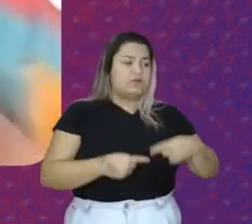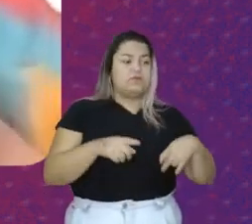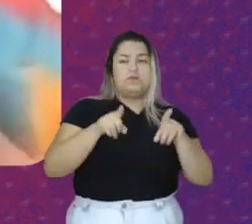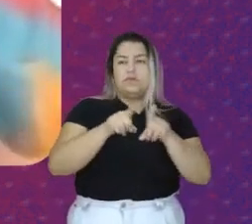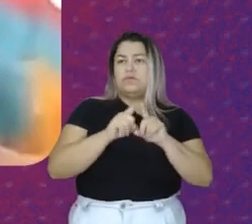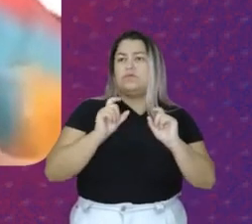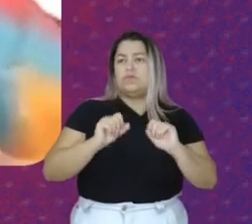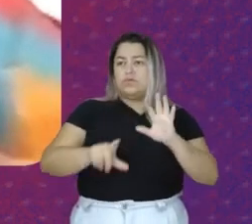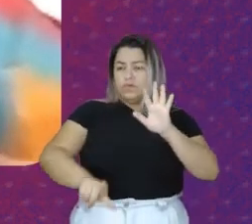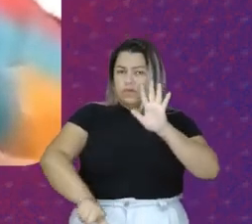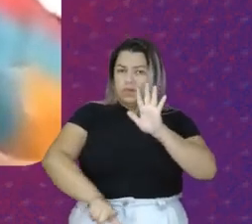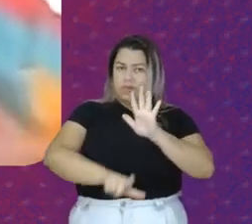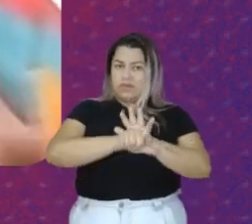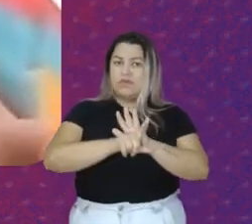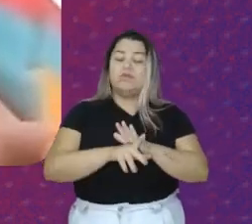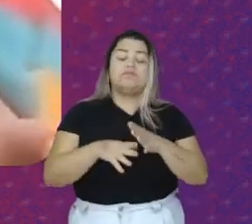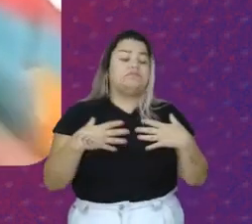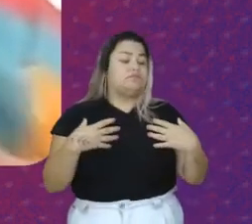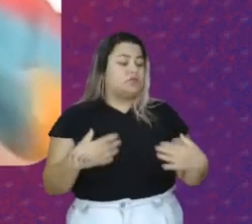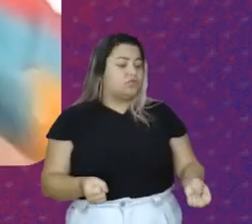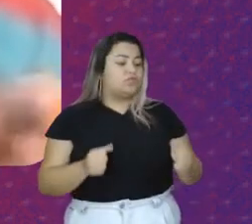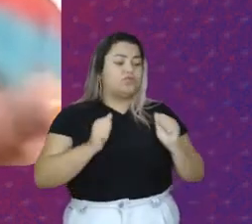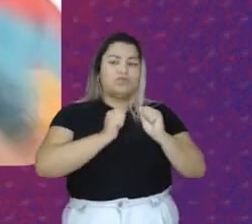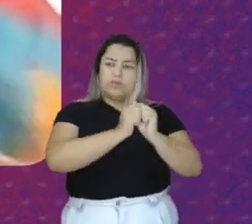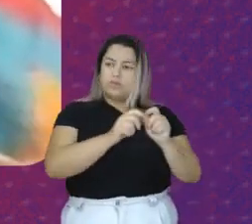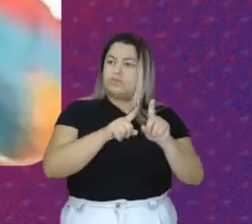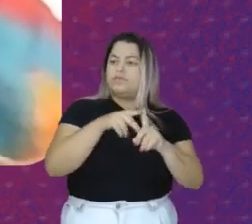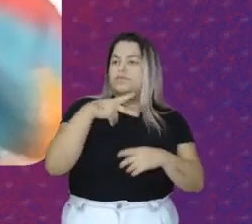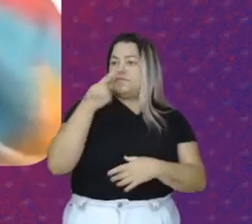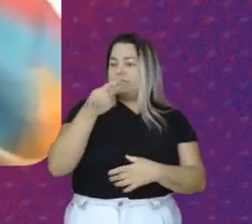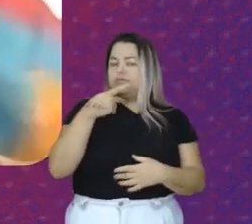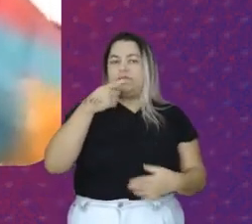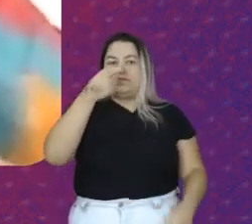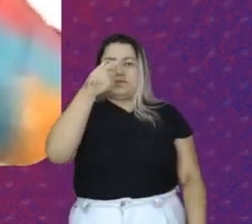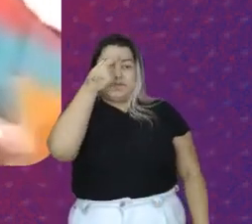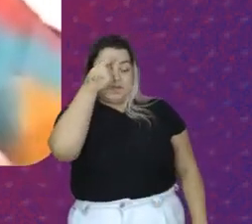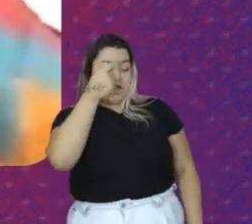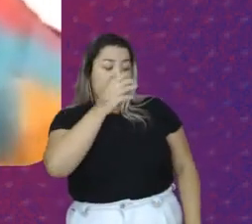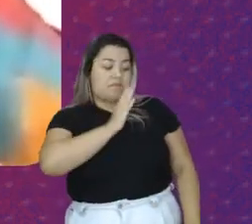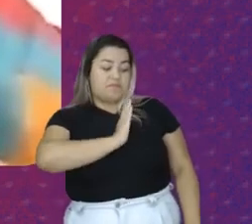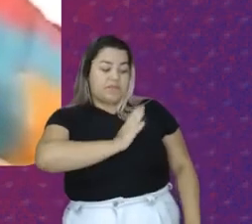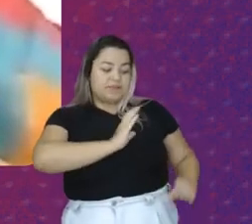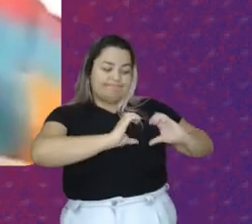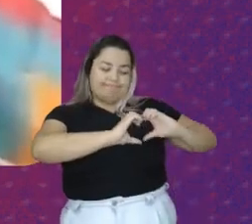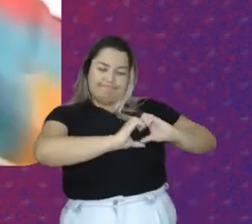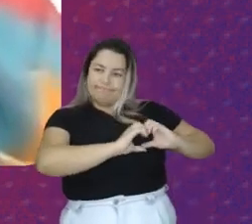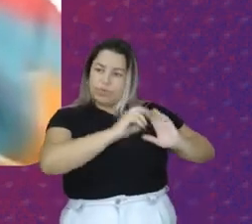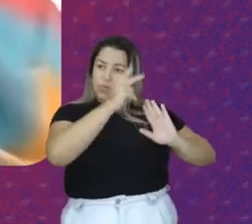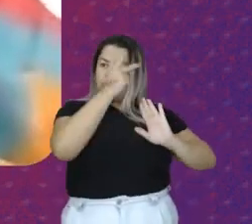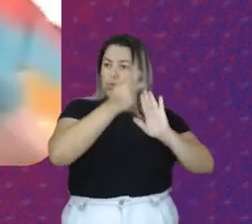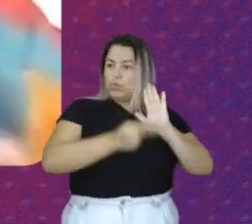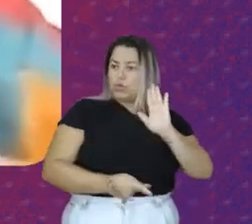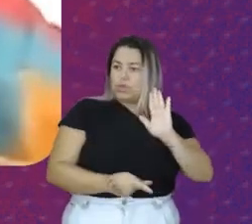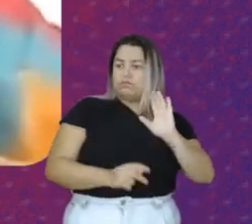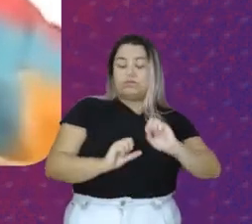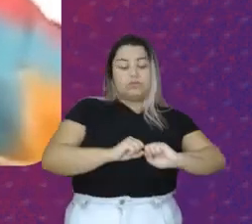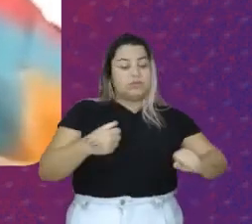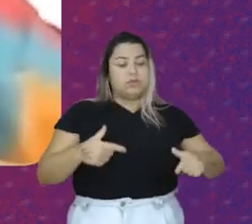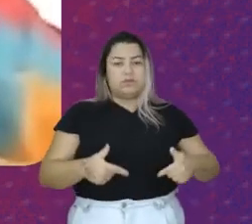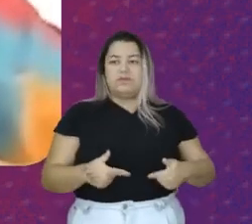de lei que nós vamos colocar para a gente disputar narrativas, corações e mentes para o nosso projeto. Acho que será um grande